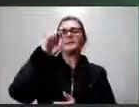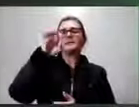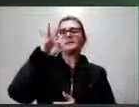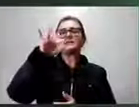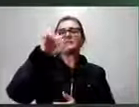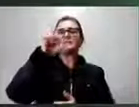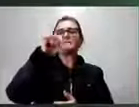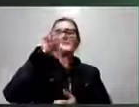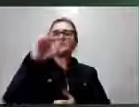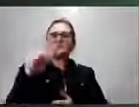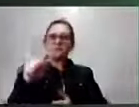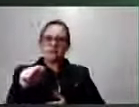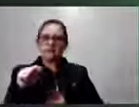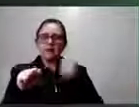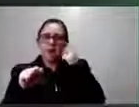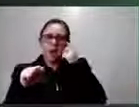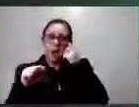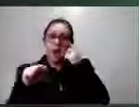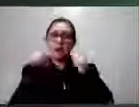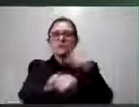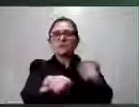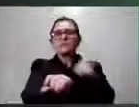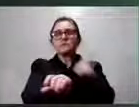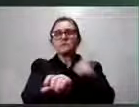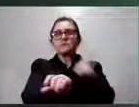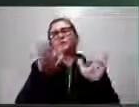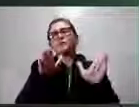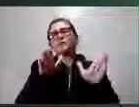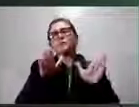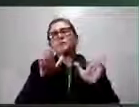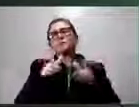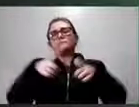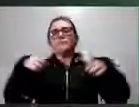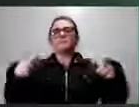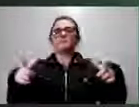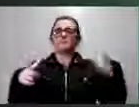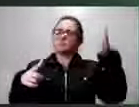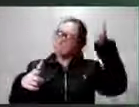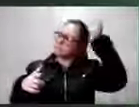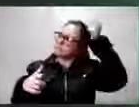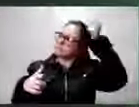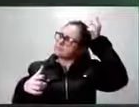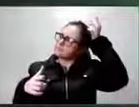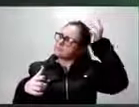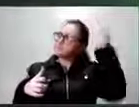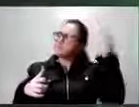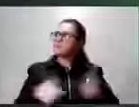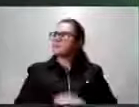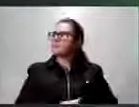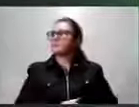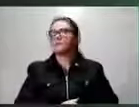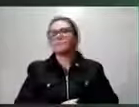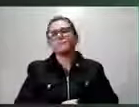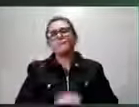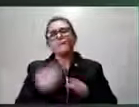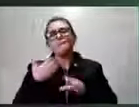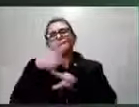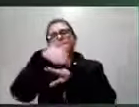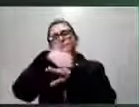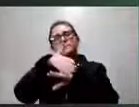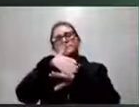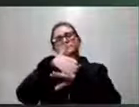articulação temporomandibular para conseguir uma abertura máxima da boca do paciente e uma passagem sem traumas